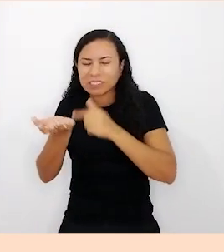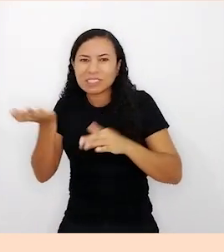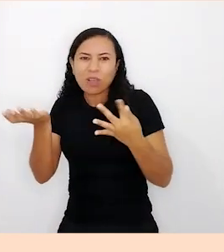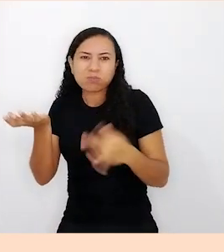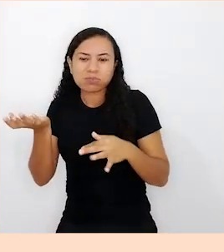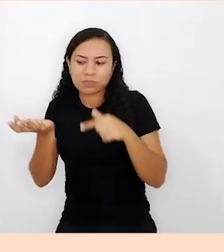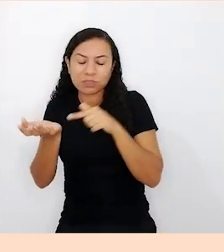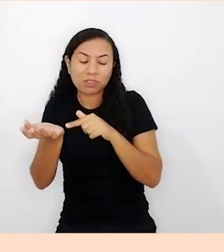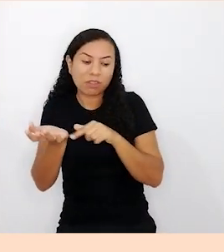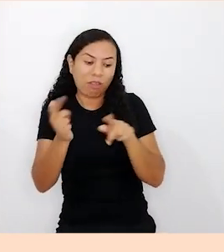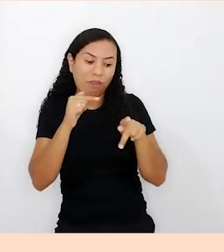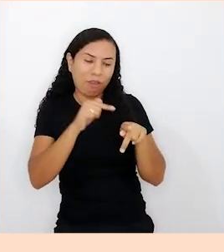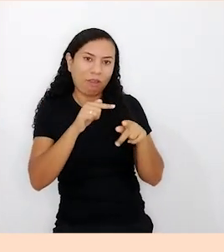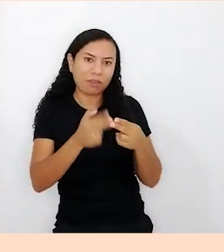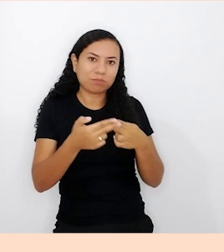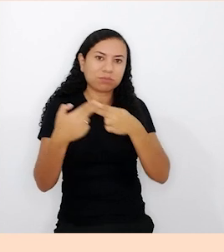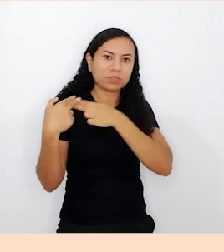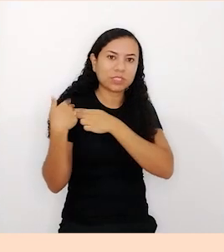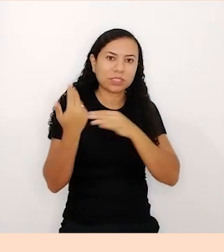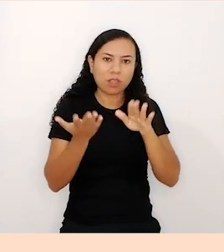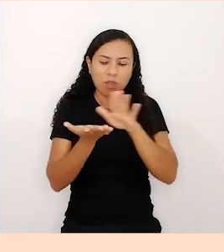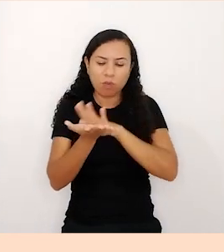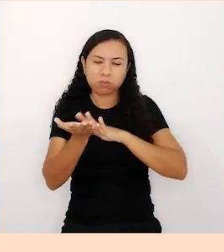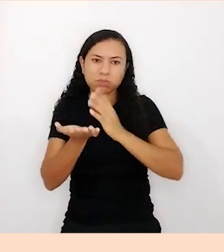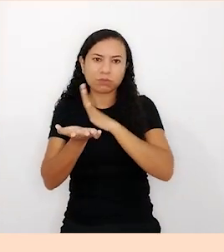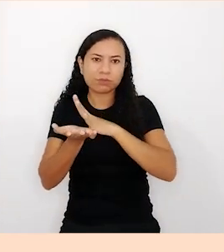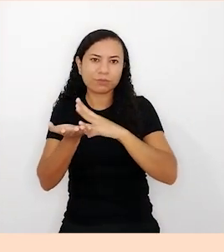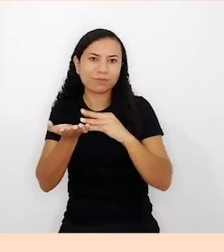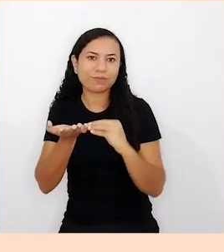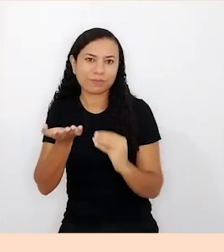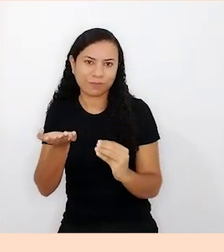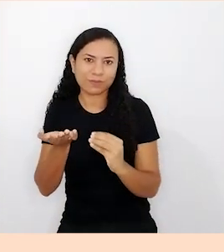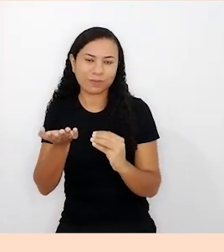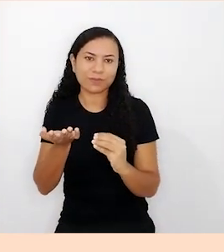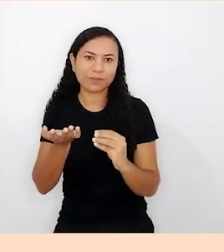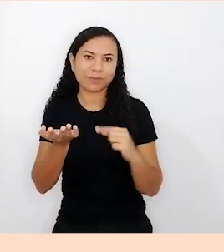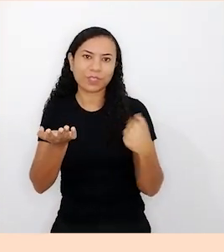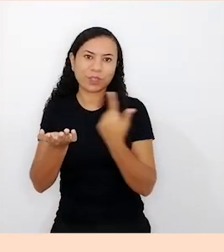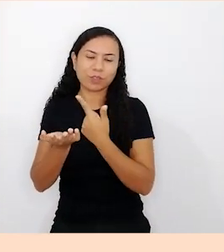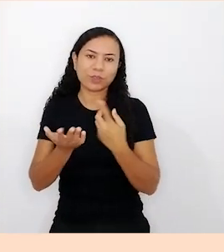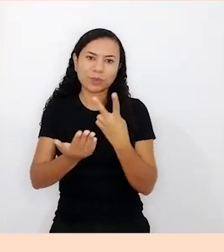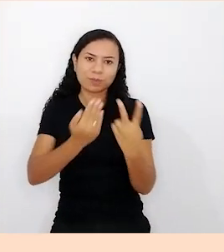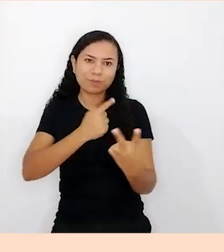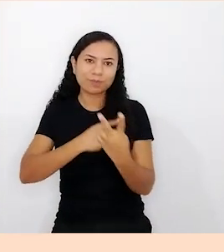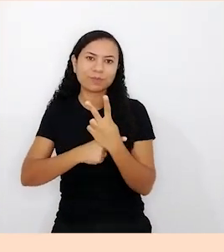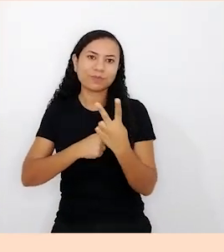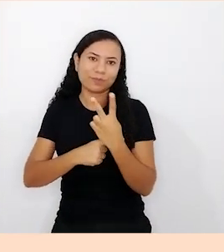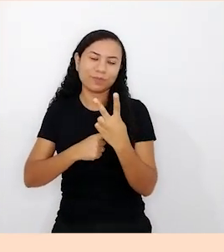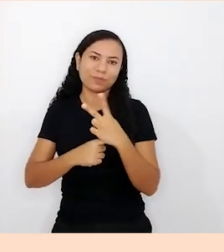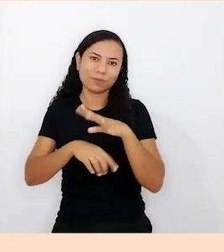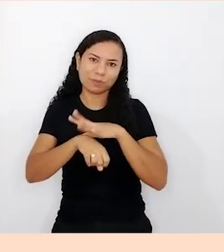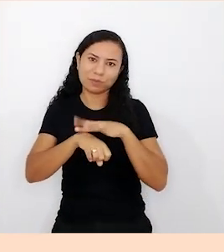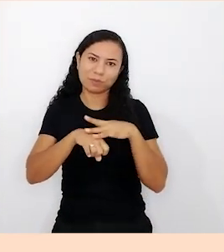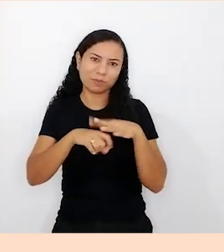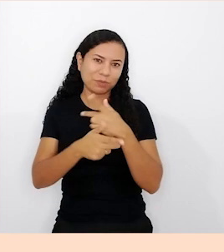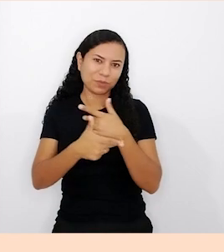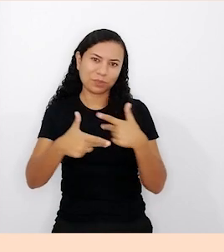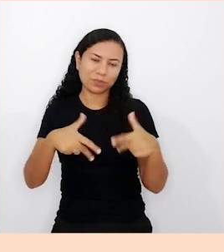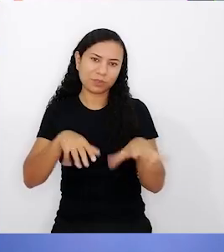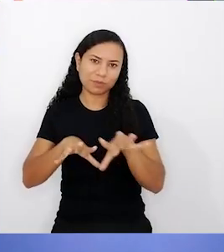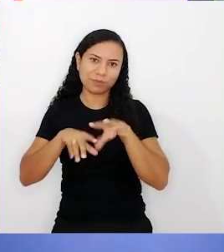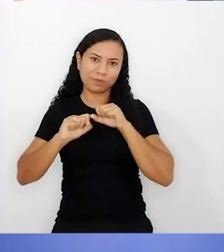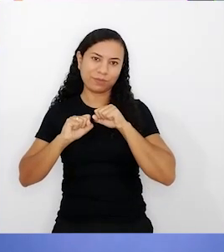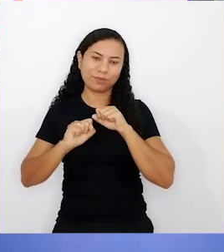de costura com fibras proteicas, fazendo com que a gente fique protegido de agentes